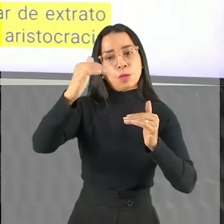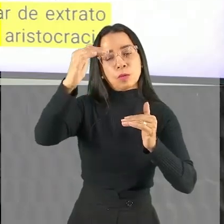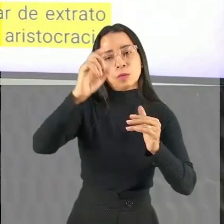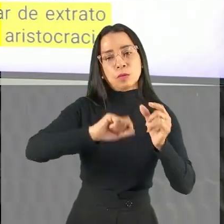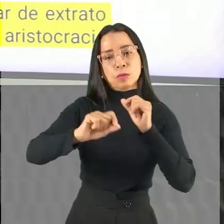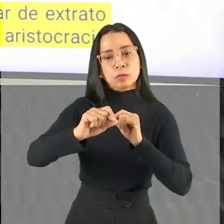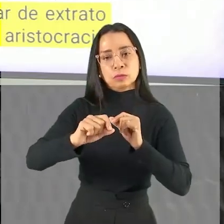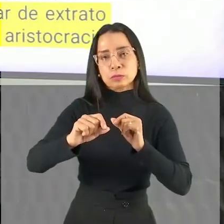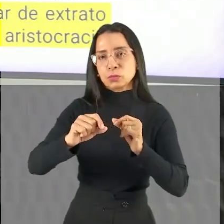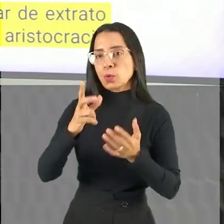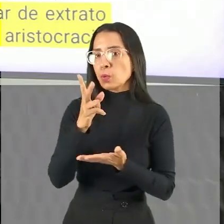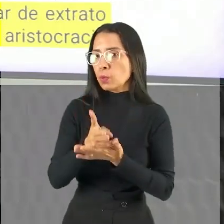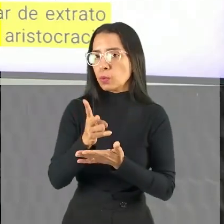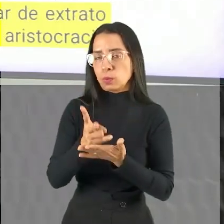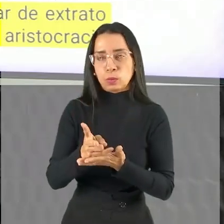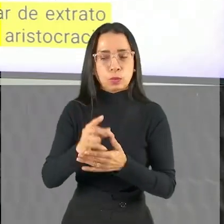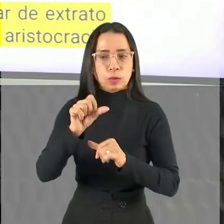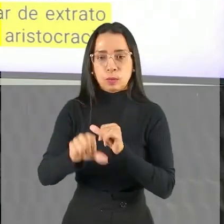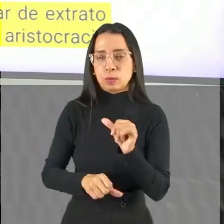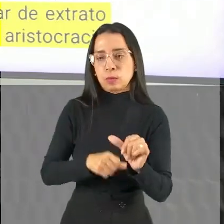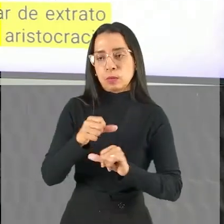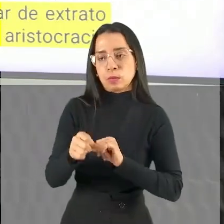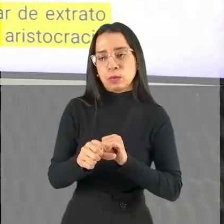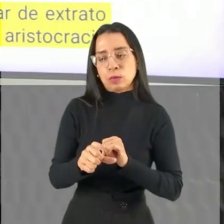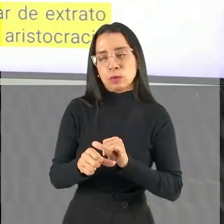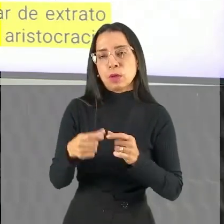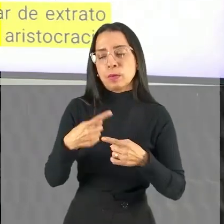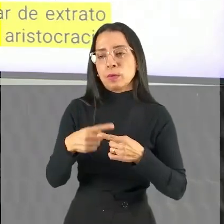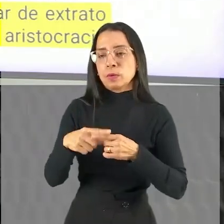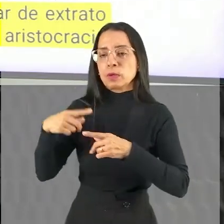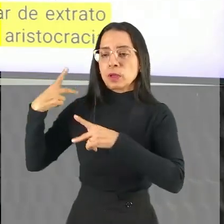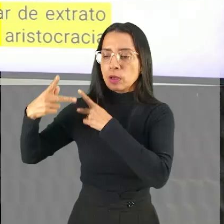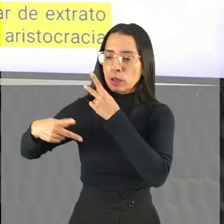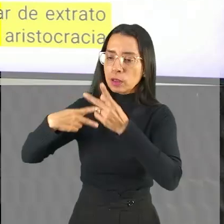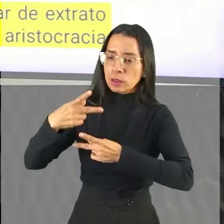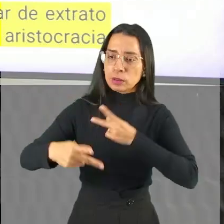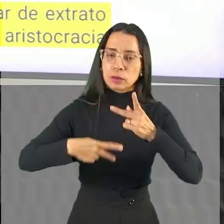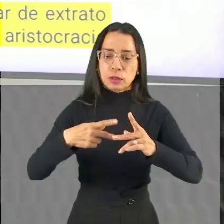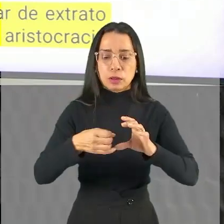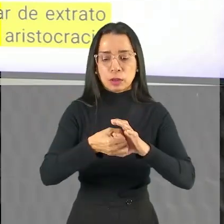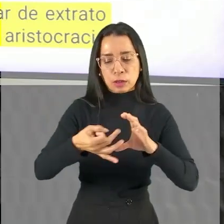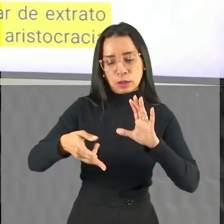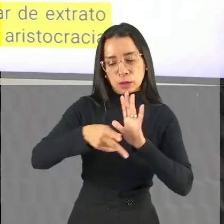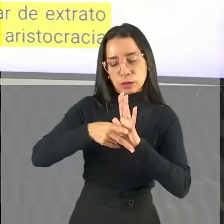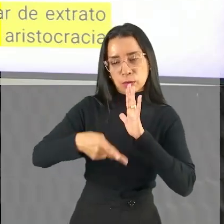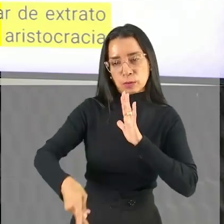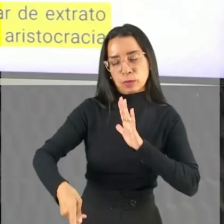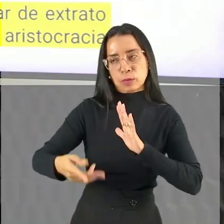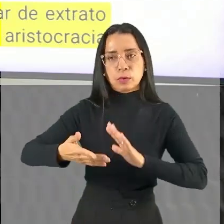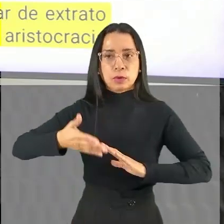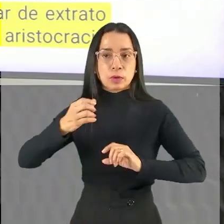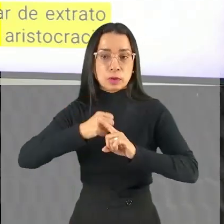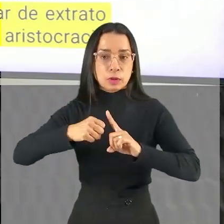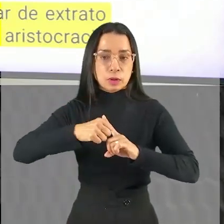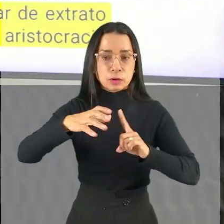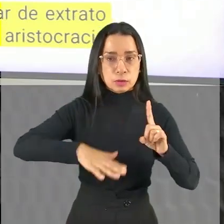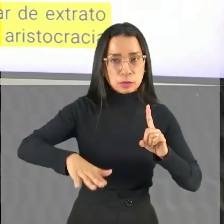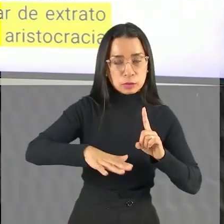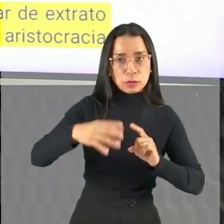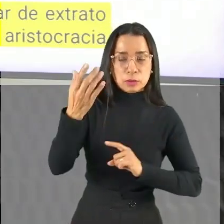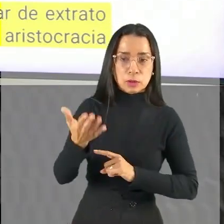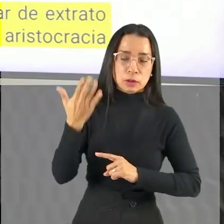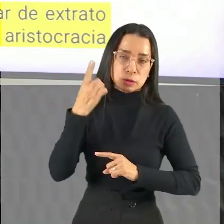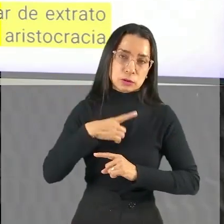lá eles não iriam sair, porque era hereditário. Então, essa é uma das características dessas sociedades antigas que estiveram aqui antes